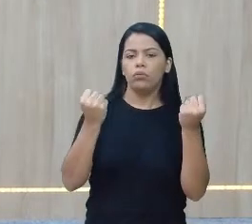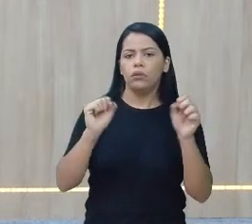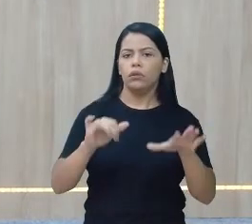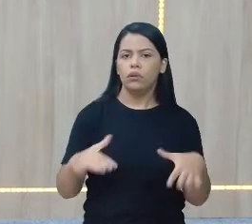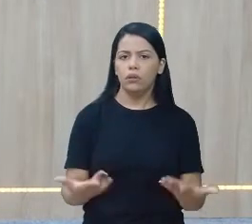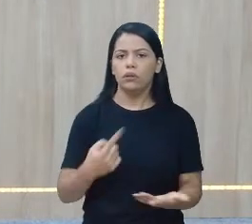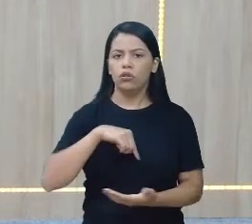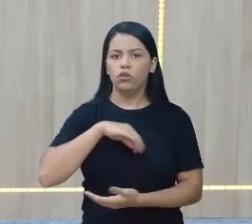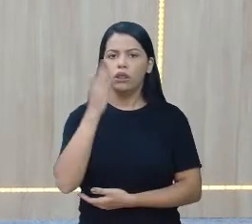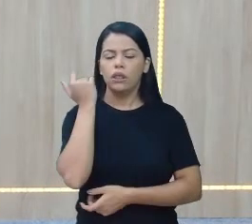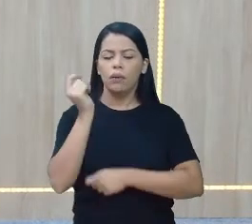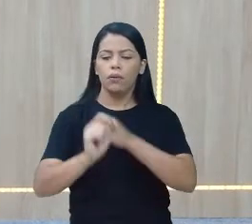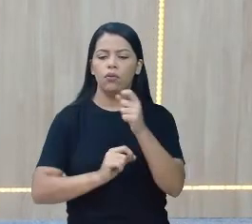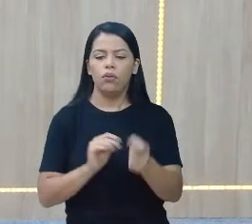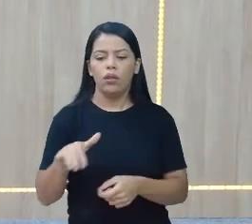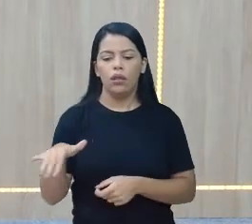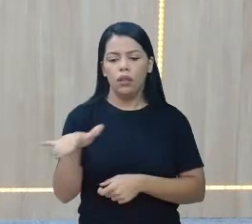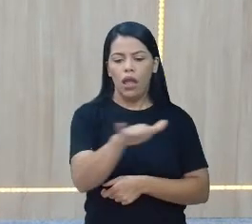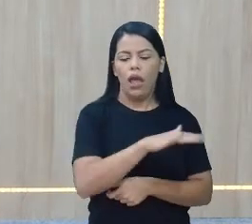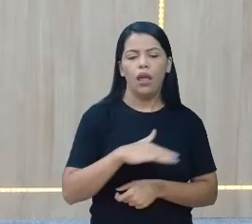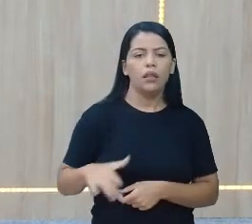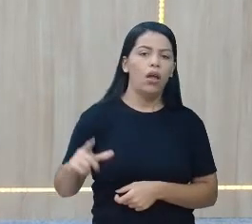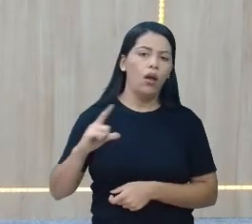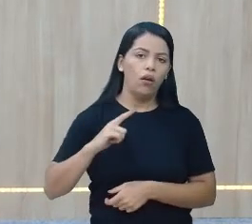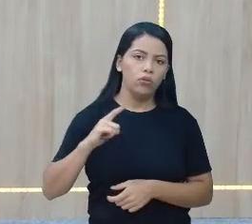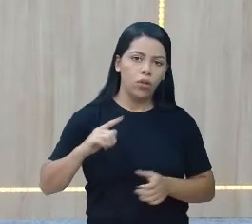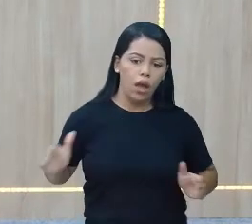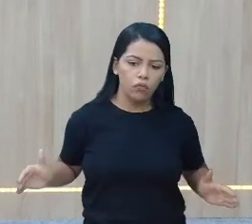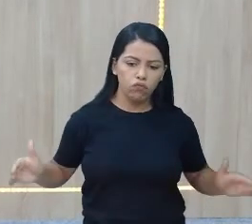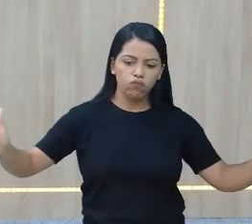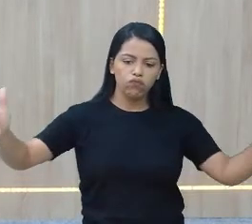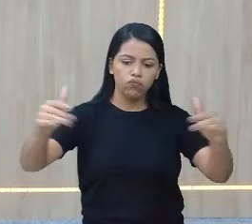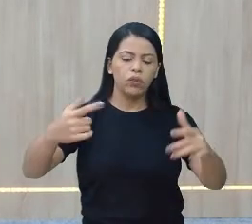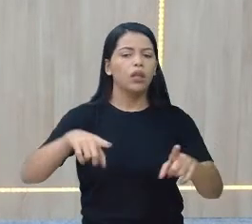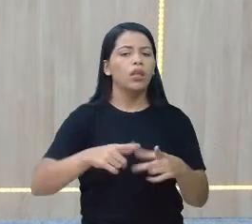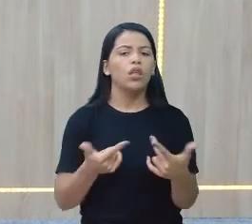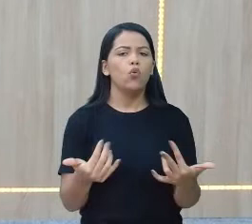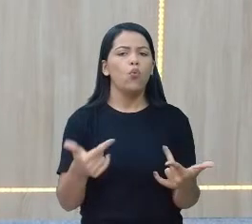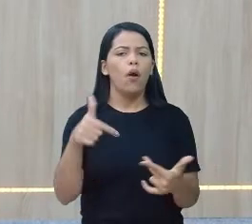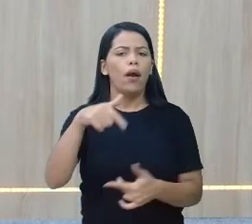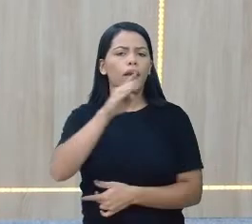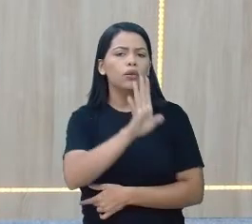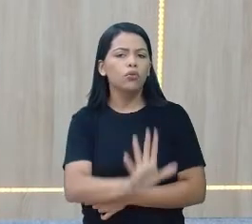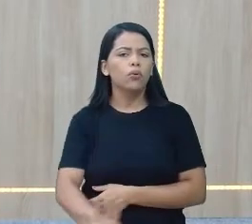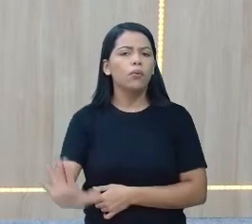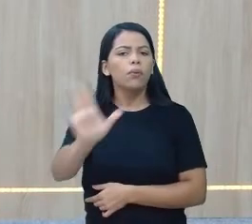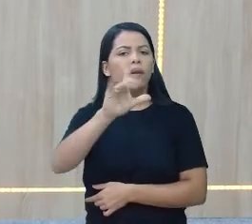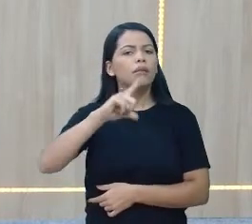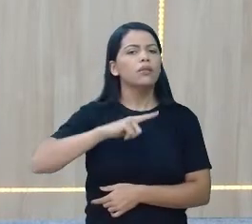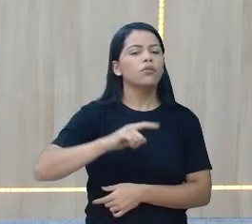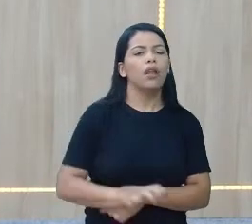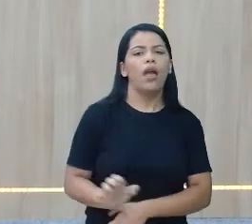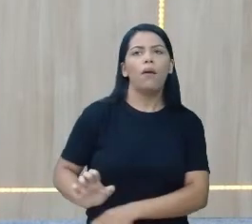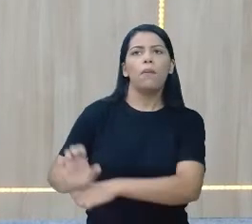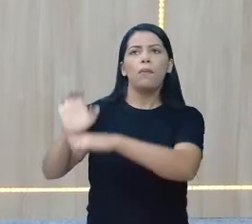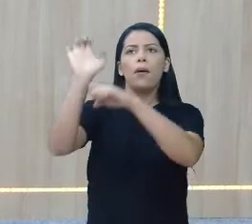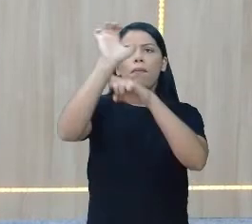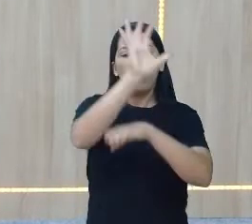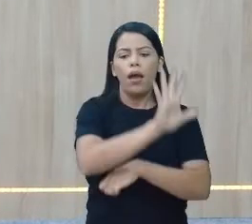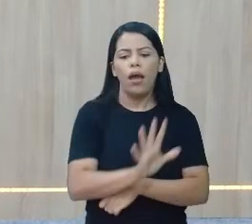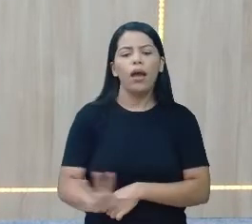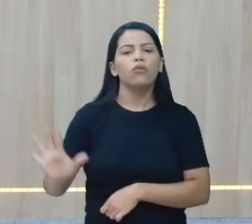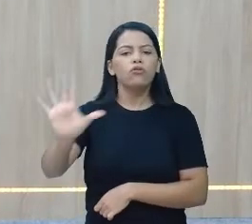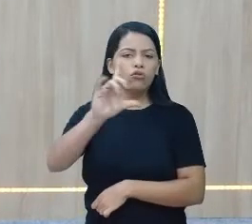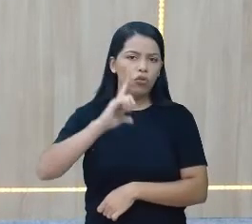território ele também vai o quê? Ser delimitado, como a gente tem aqui no nosso Brasil, né? As nossas regiões, né? Que vão também passar